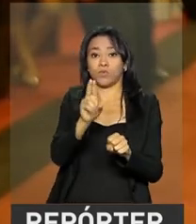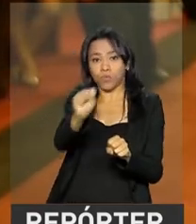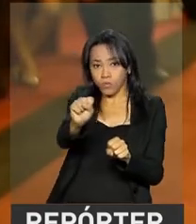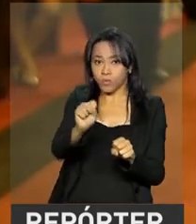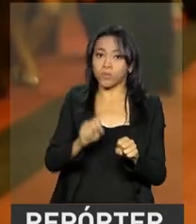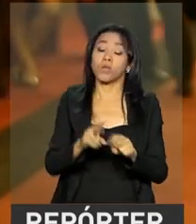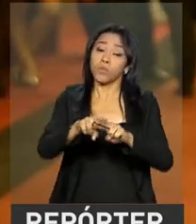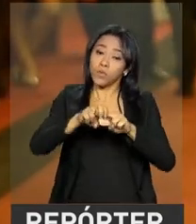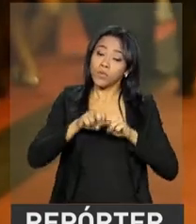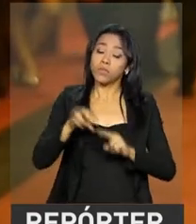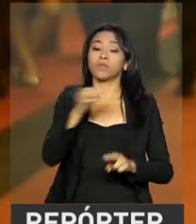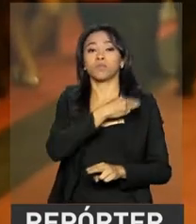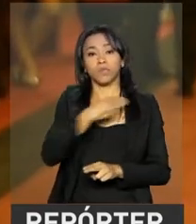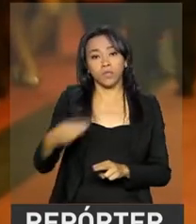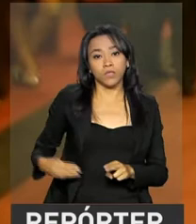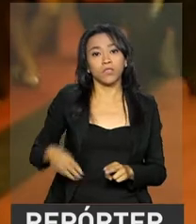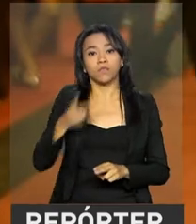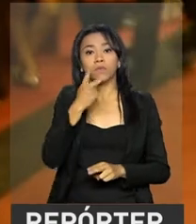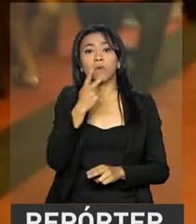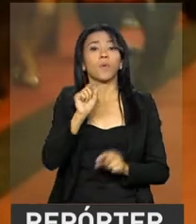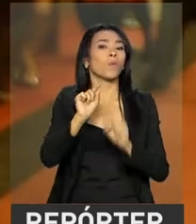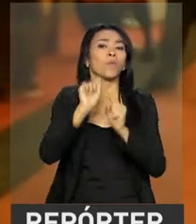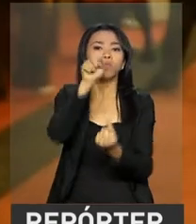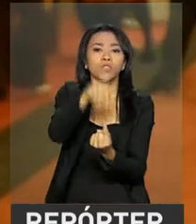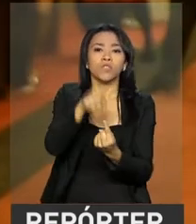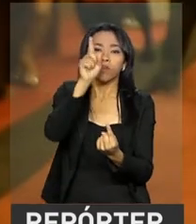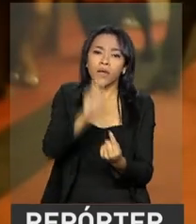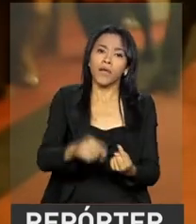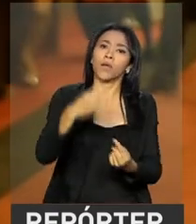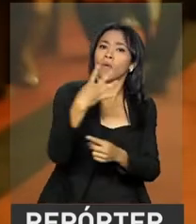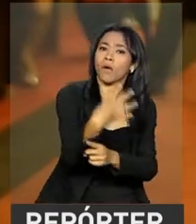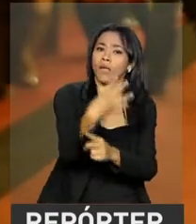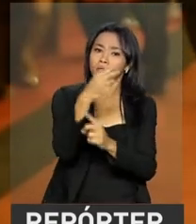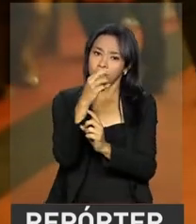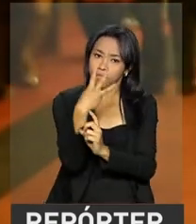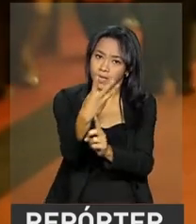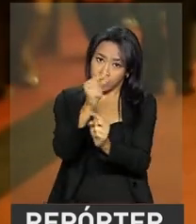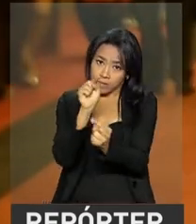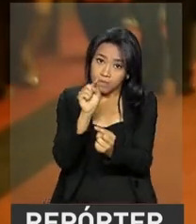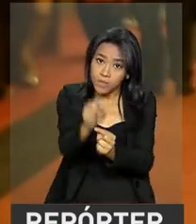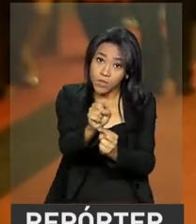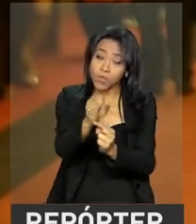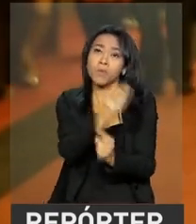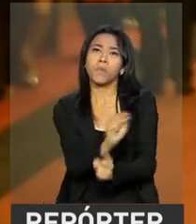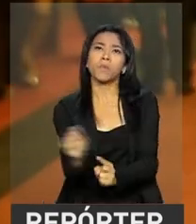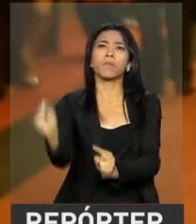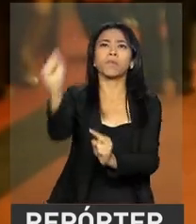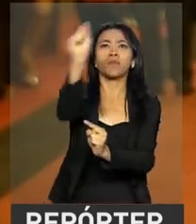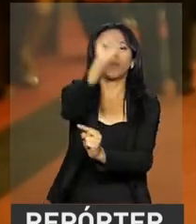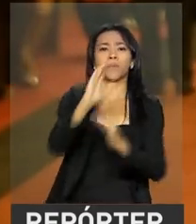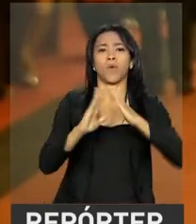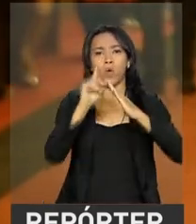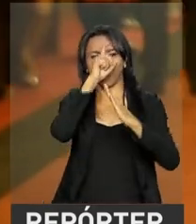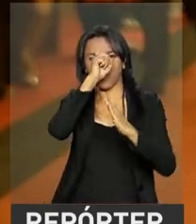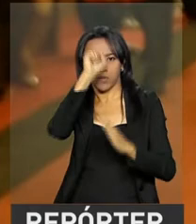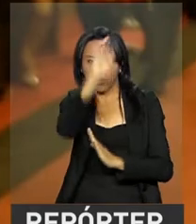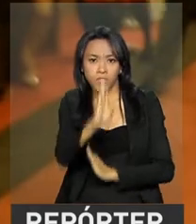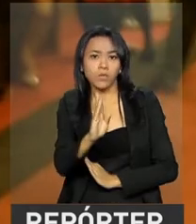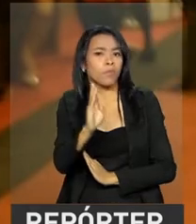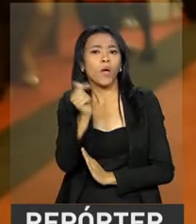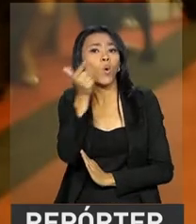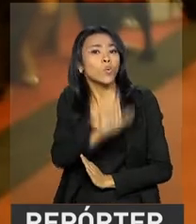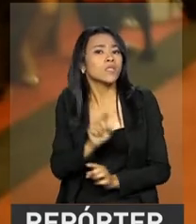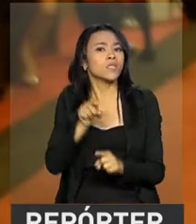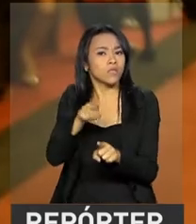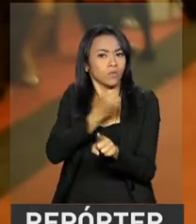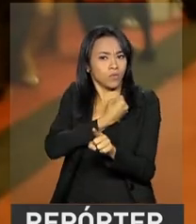o ministro ricardo barros o plano é informatizar 43 mil unidades básicas de saúde em todo o país para chegar a esse número o ministério